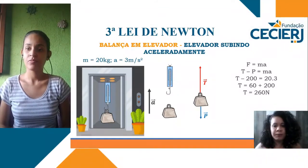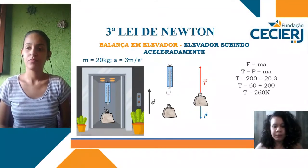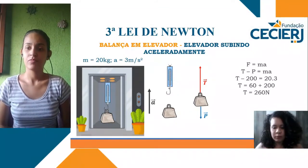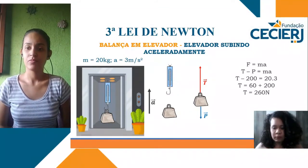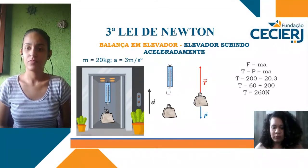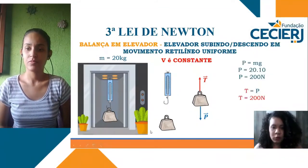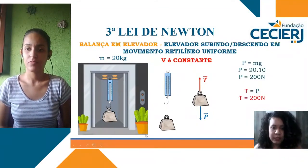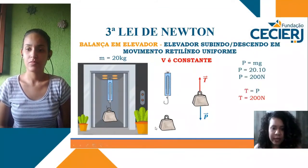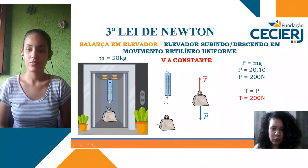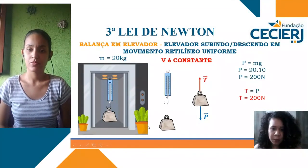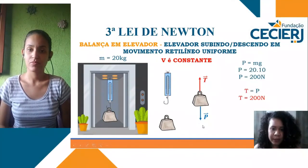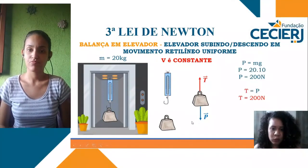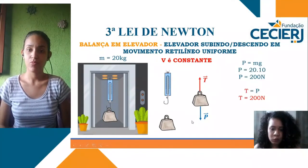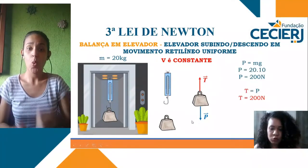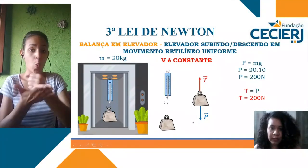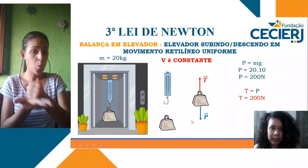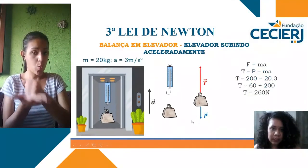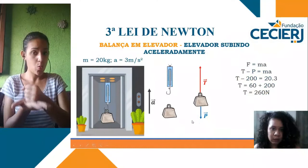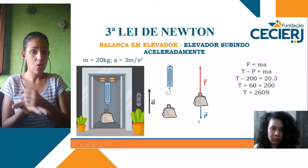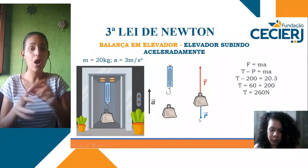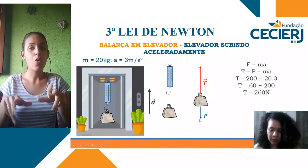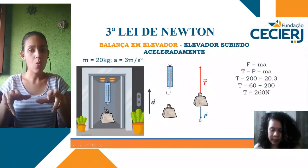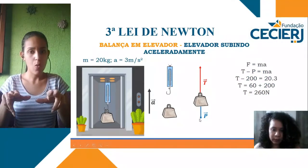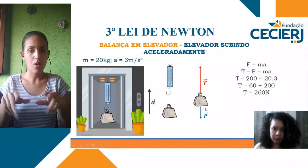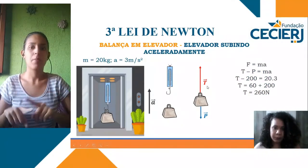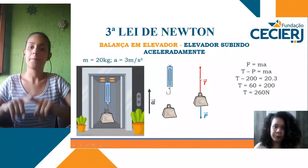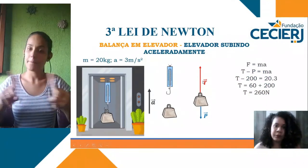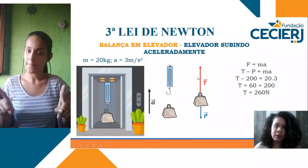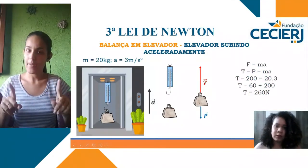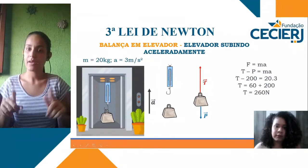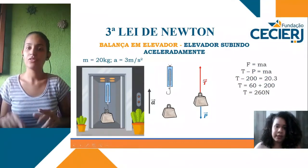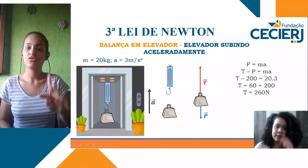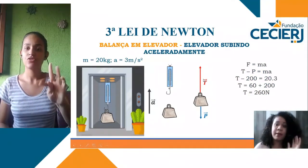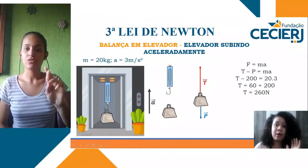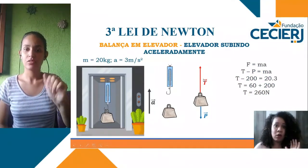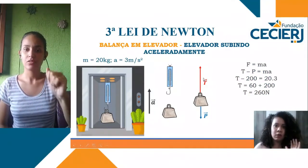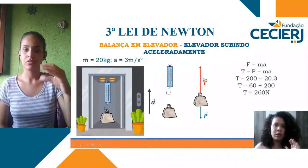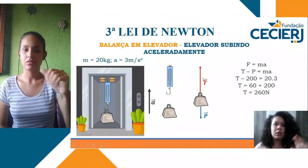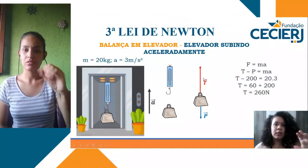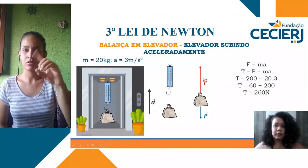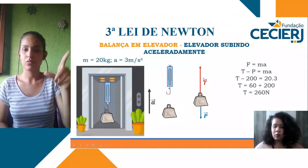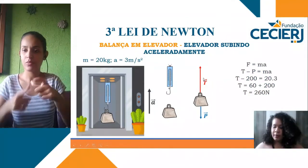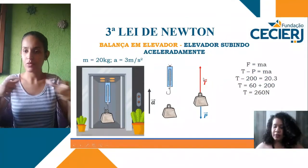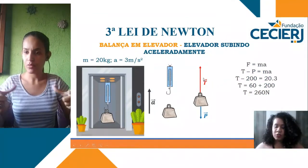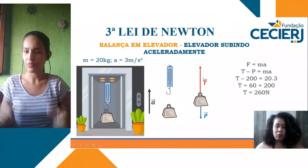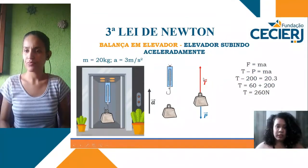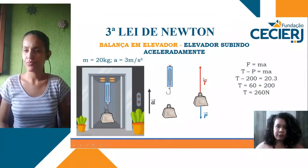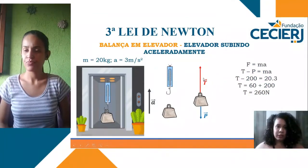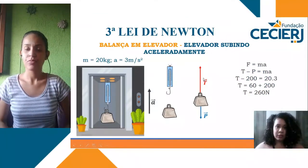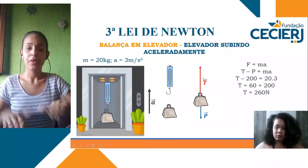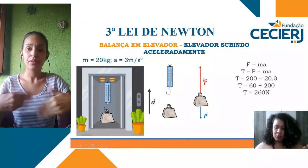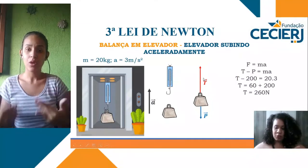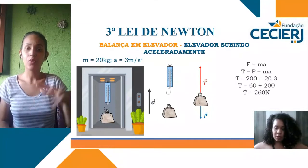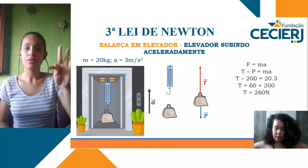tá? Observem que o peso continua aqui com o mesmo tamanho. Então, a tração é maior. Então, como é que a gente calcula